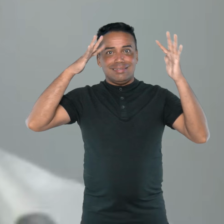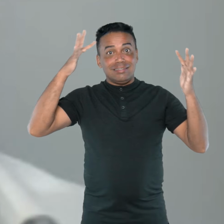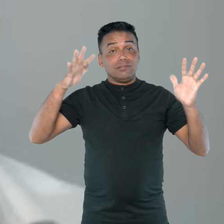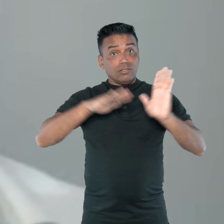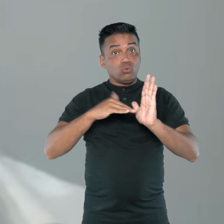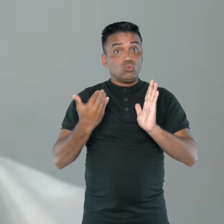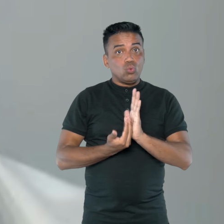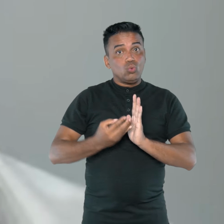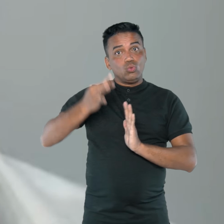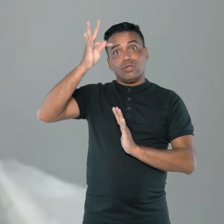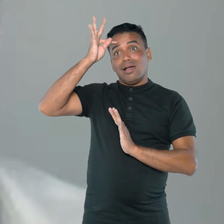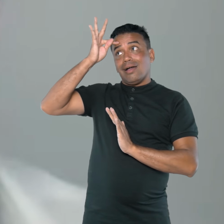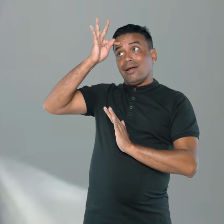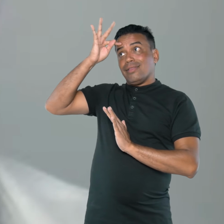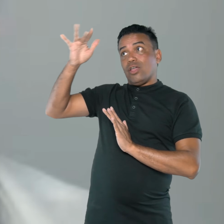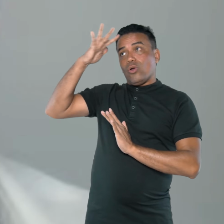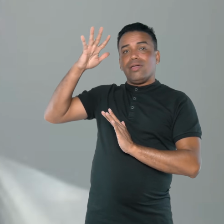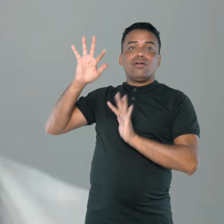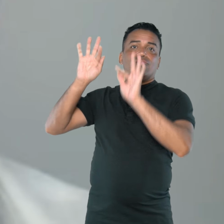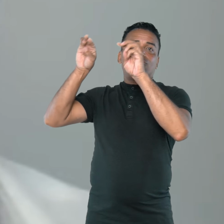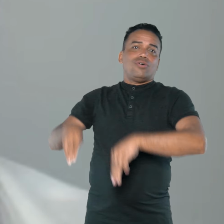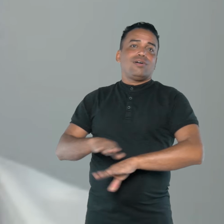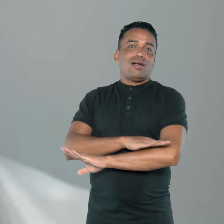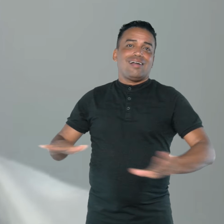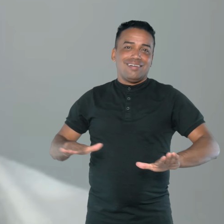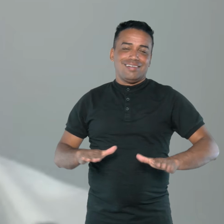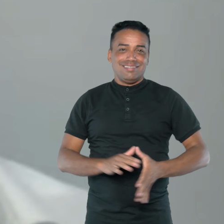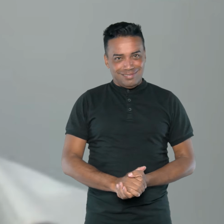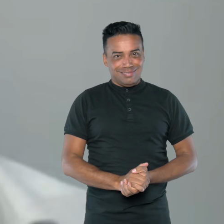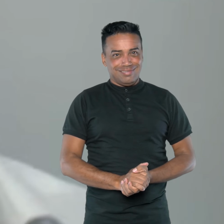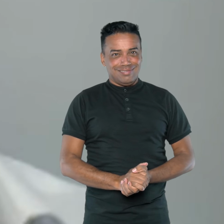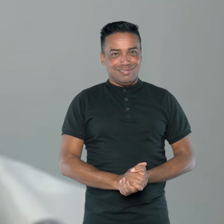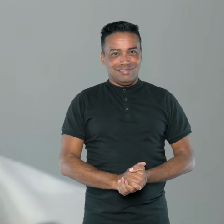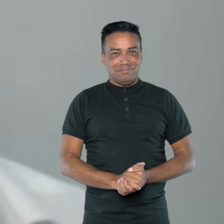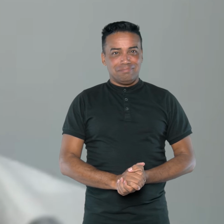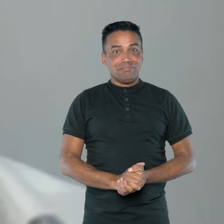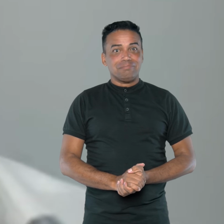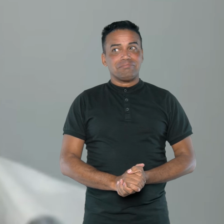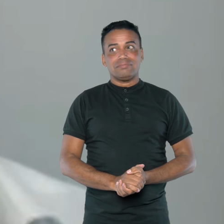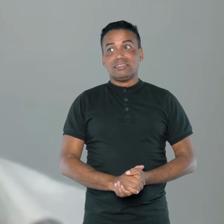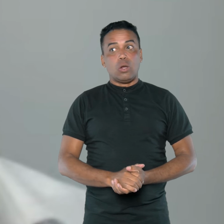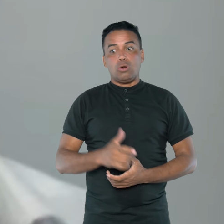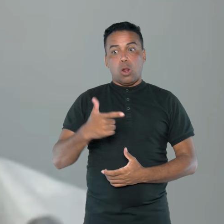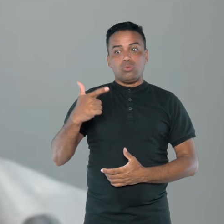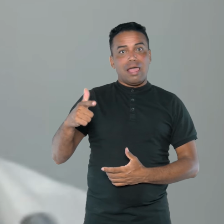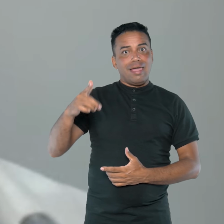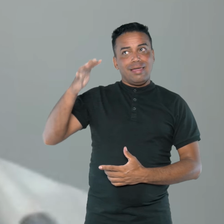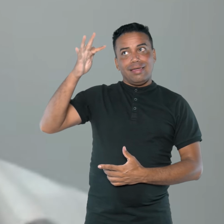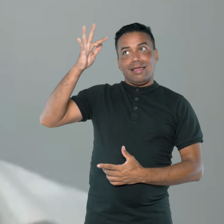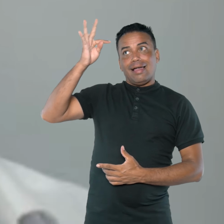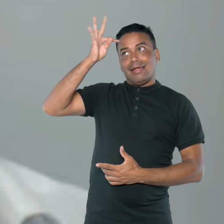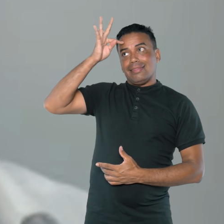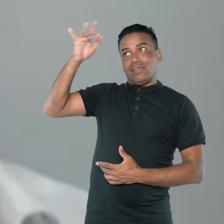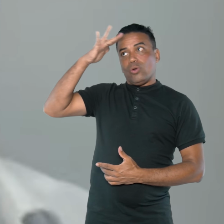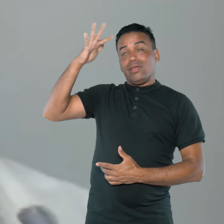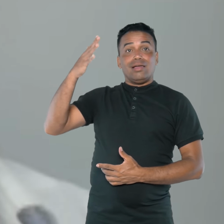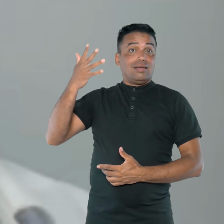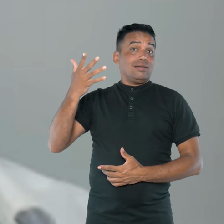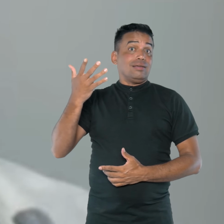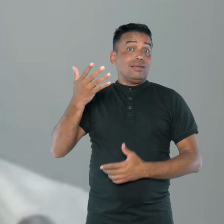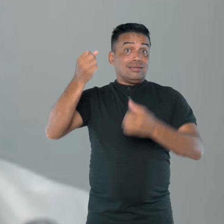as teorias caem por terra. Né? Não tem teoria para a existência, né? A